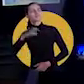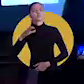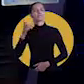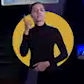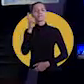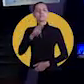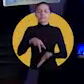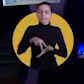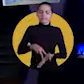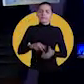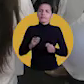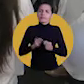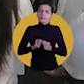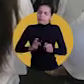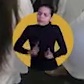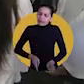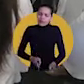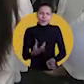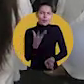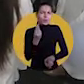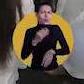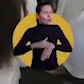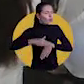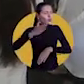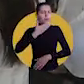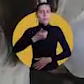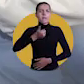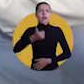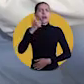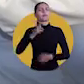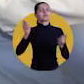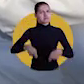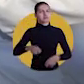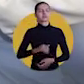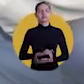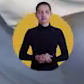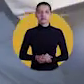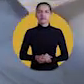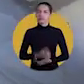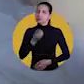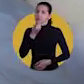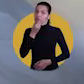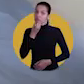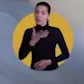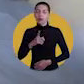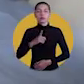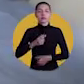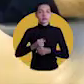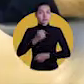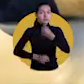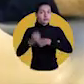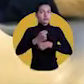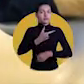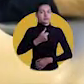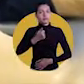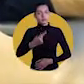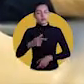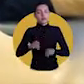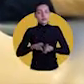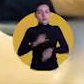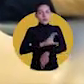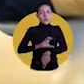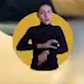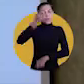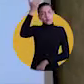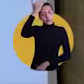fazer muito melhor. Presente mais que especial para a enfermagem que em 2017 completou 75